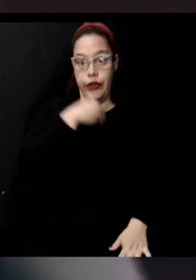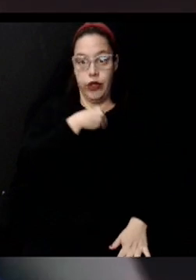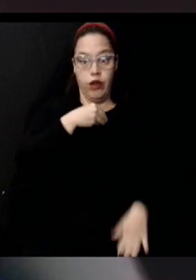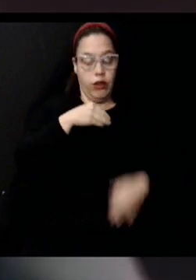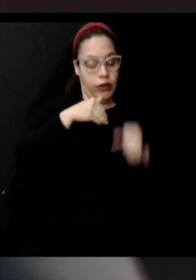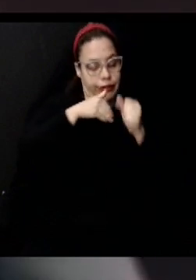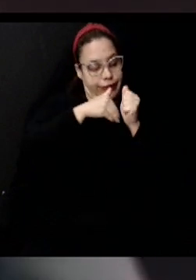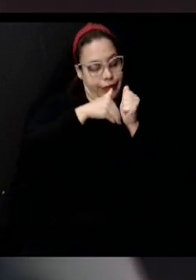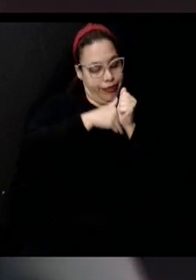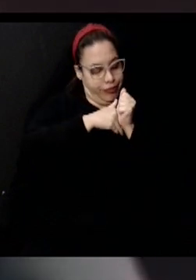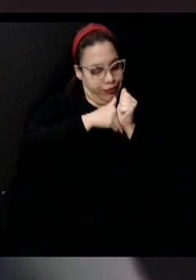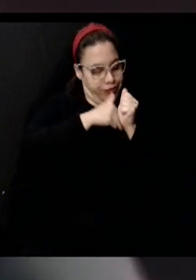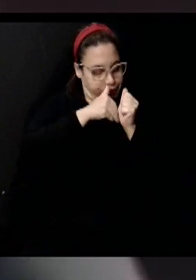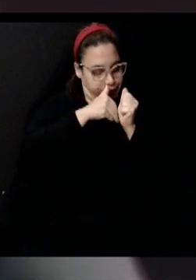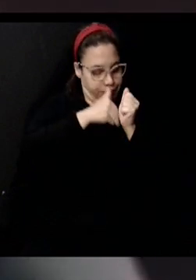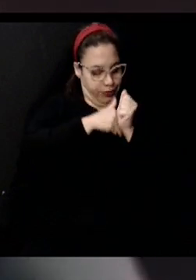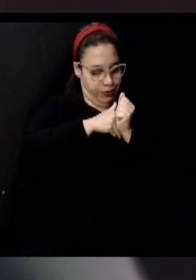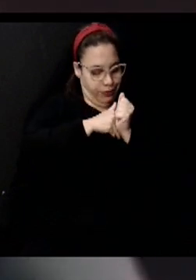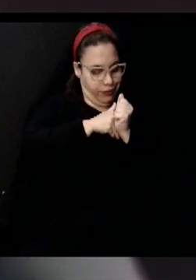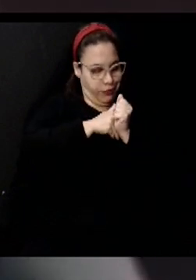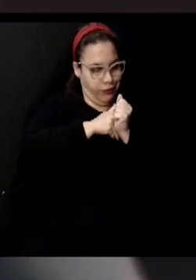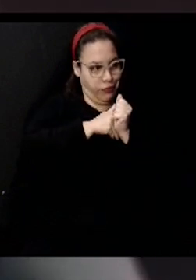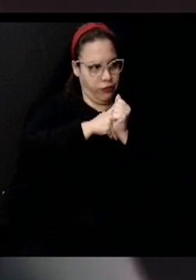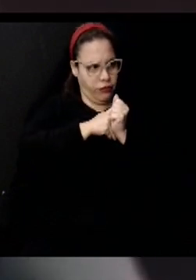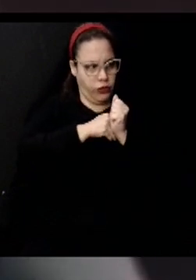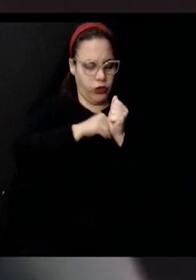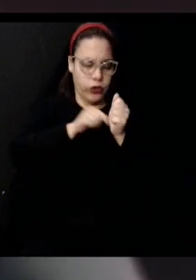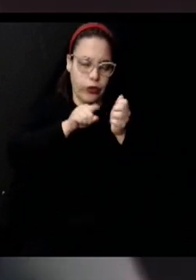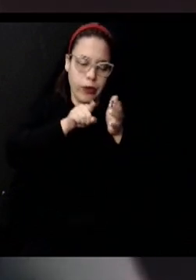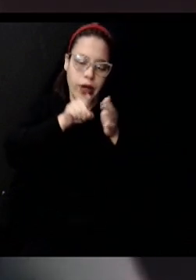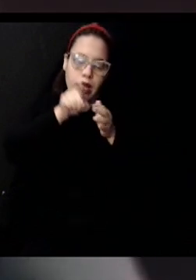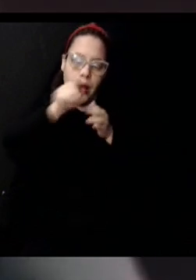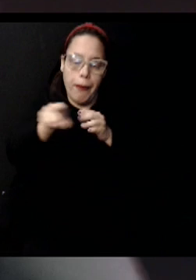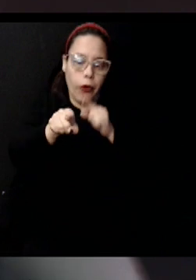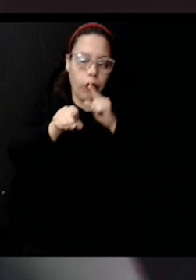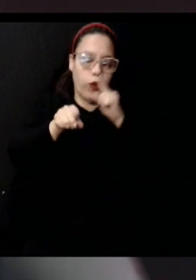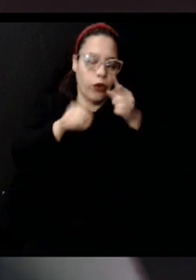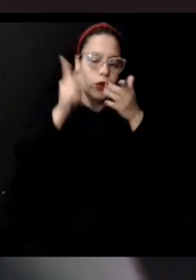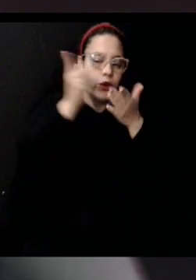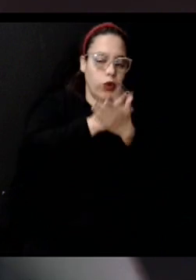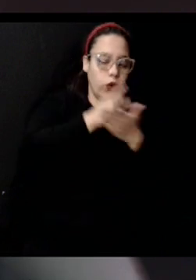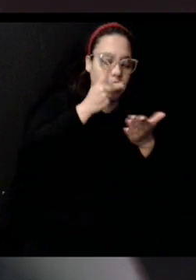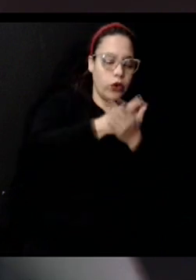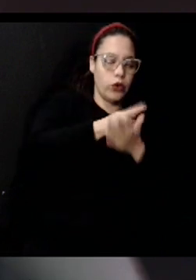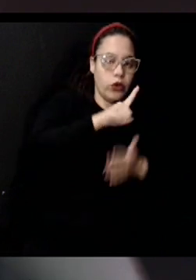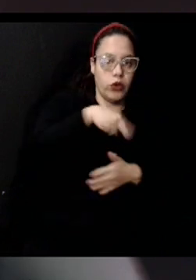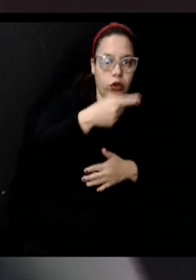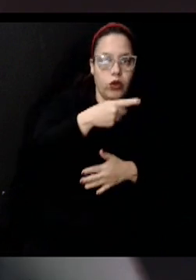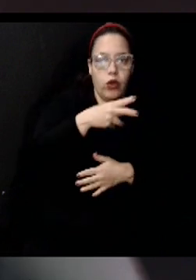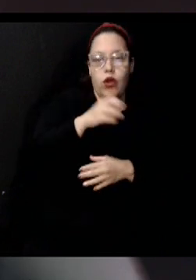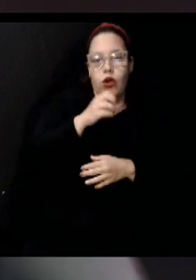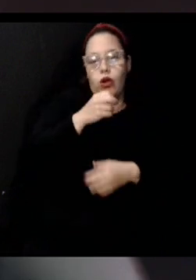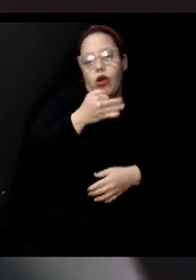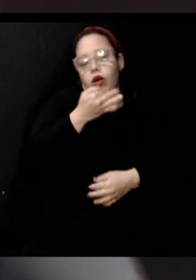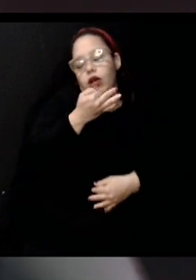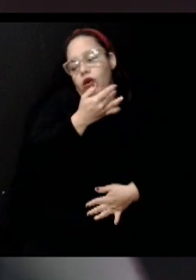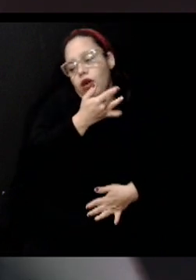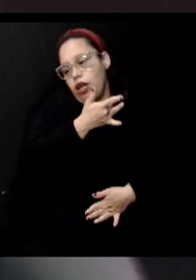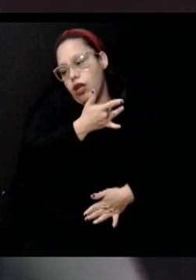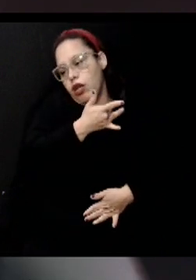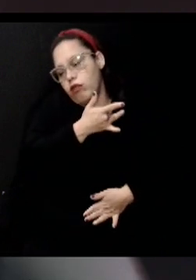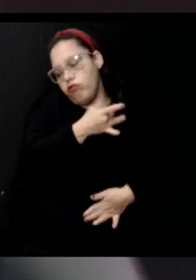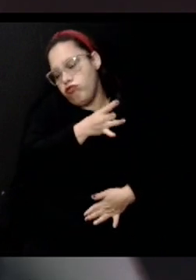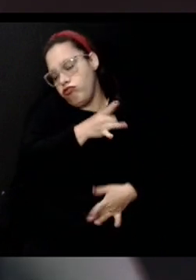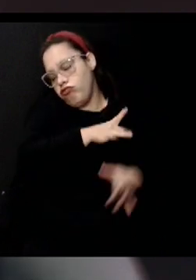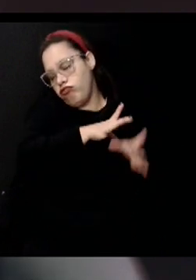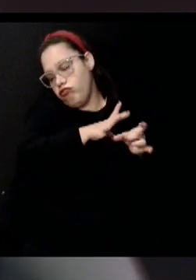Uhum. apontando o erro do outro. Você está dizendo ali da sua insegurança também. Você está dizendo ali